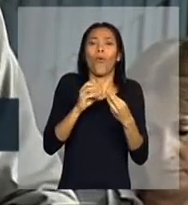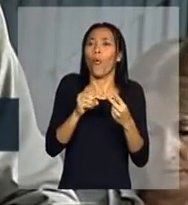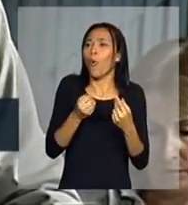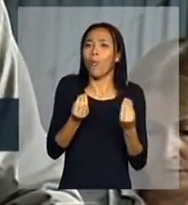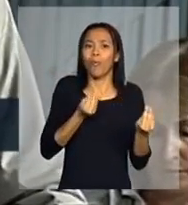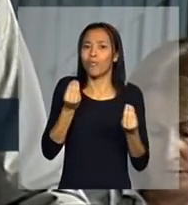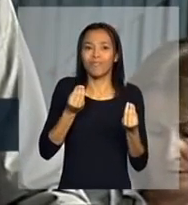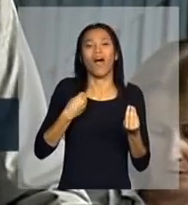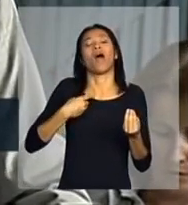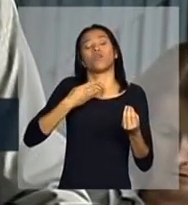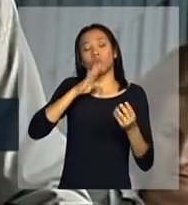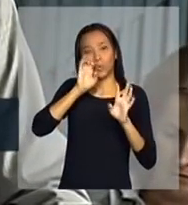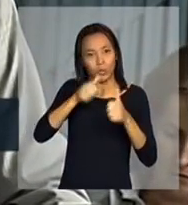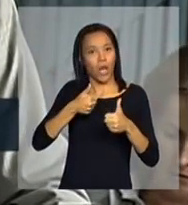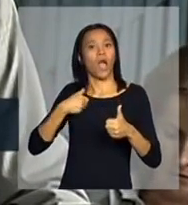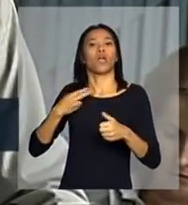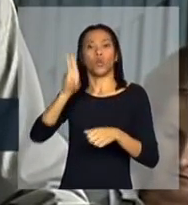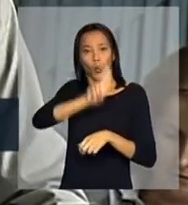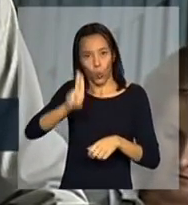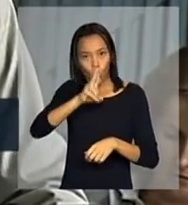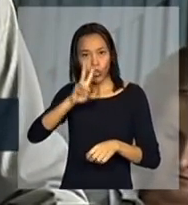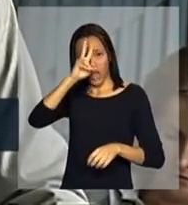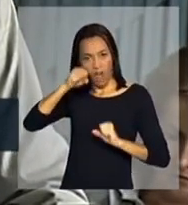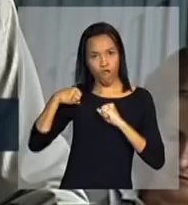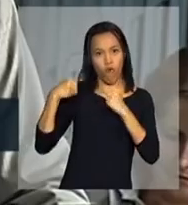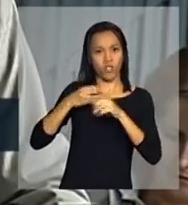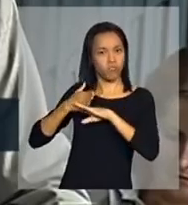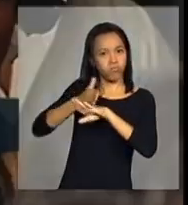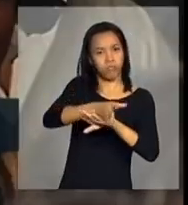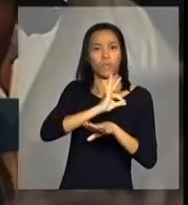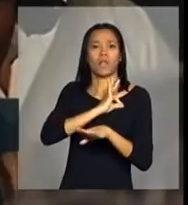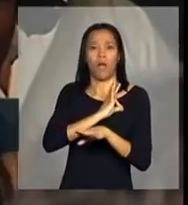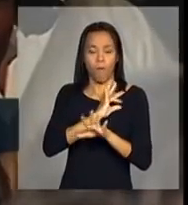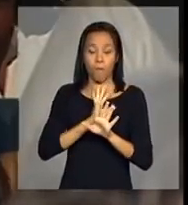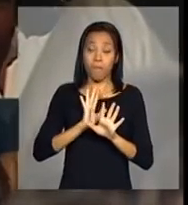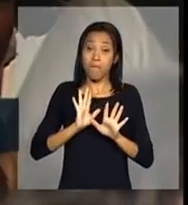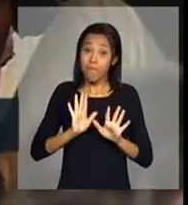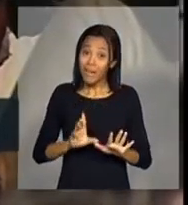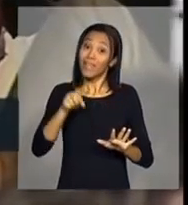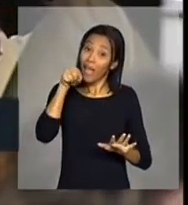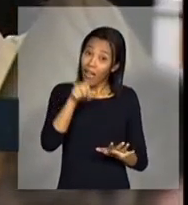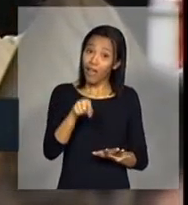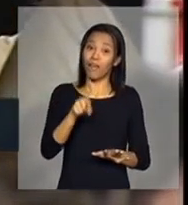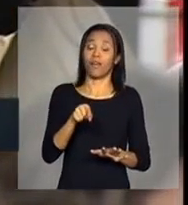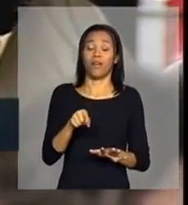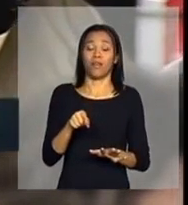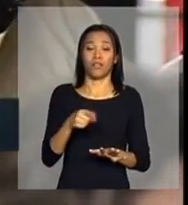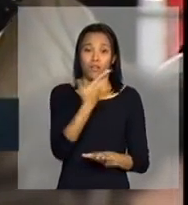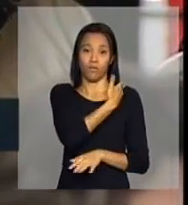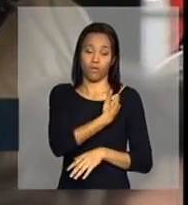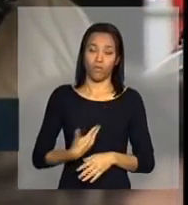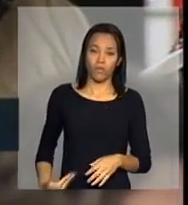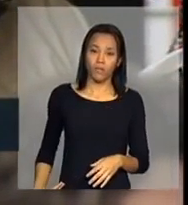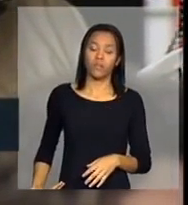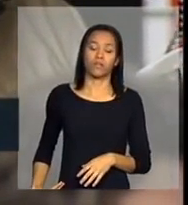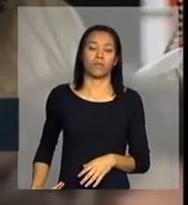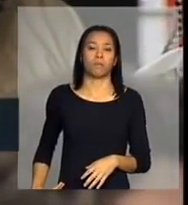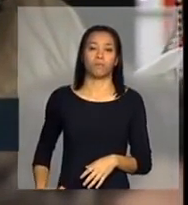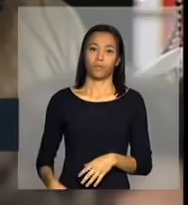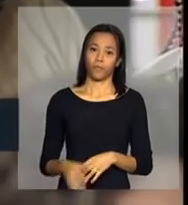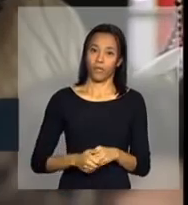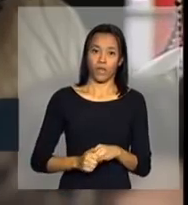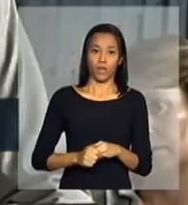outra situação que possa fugir do entendimento. É nessa perspectiva que o governo do